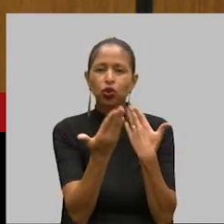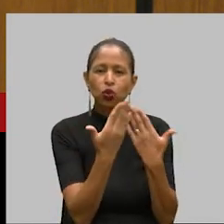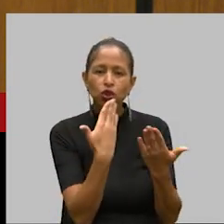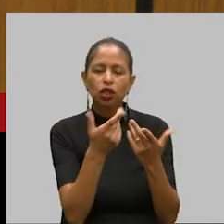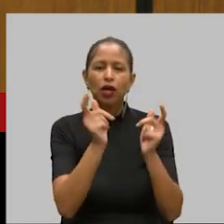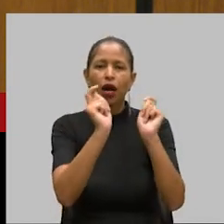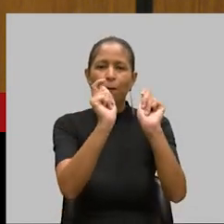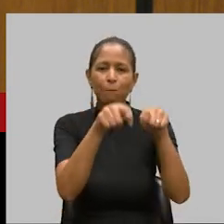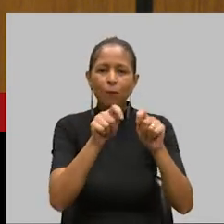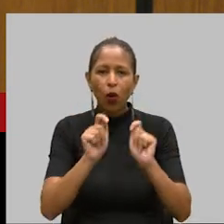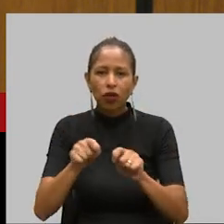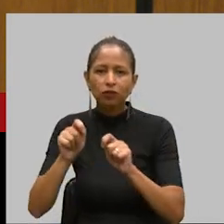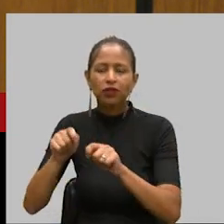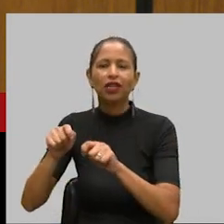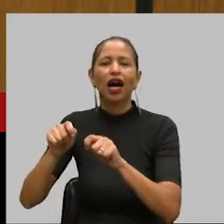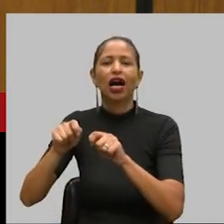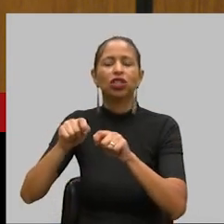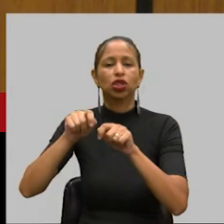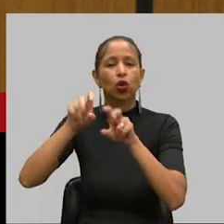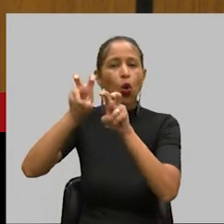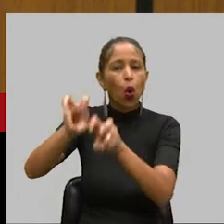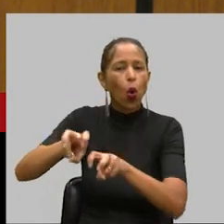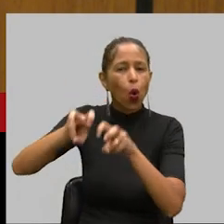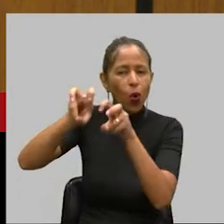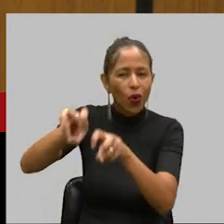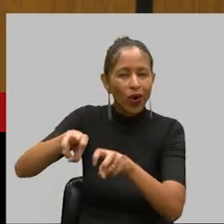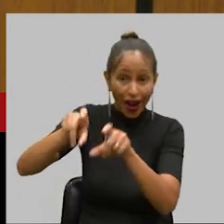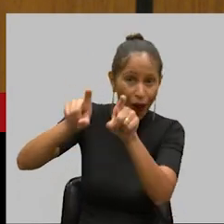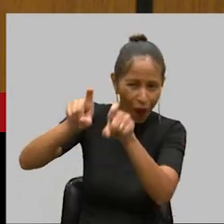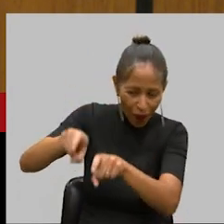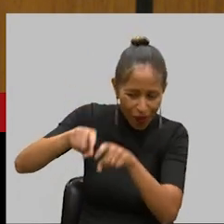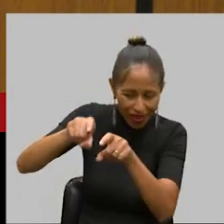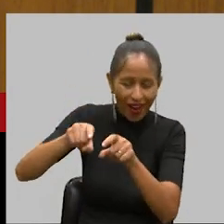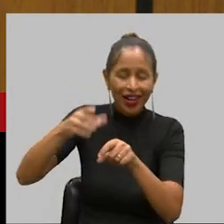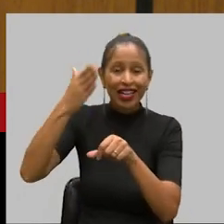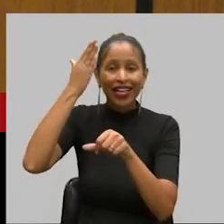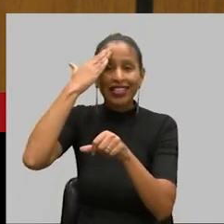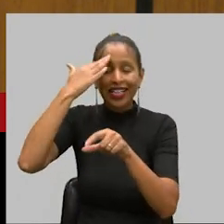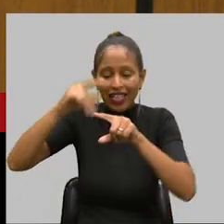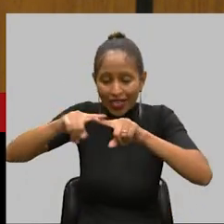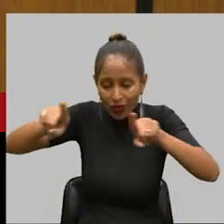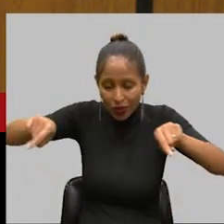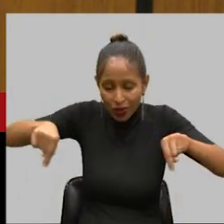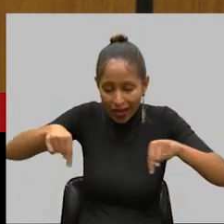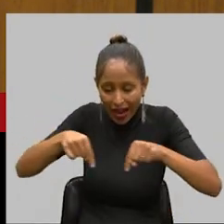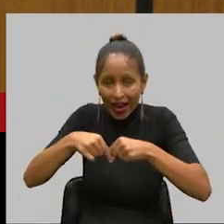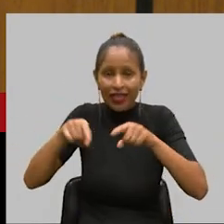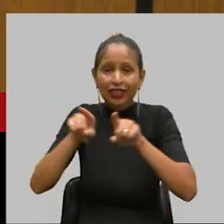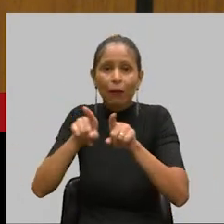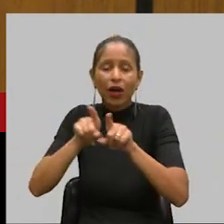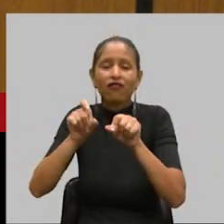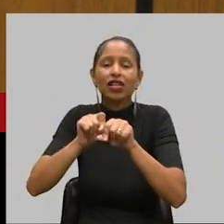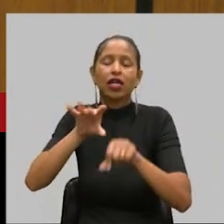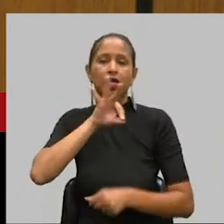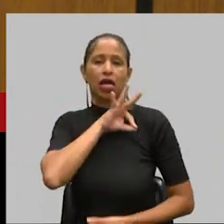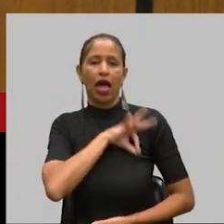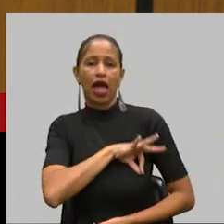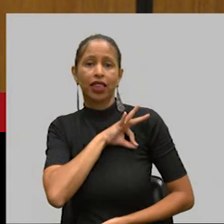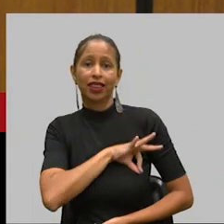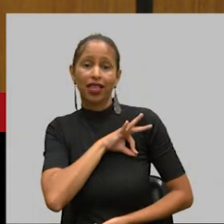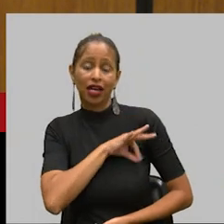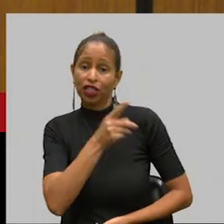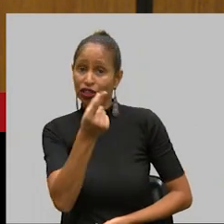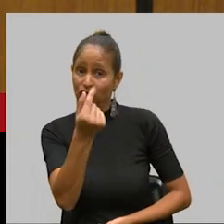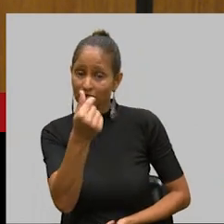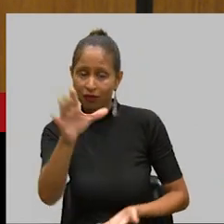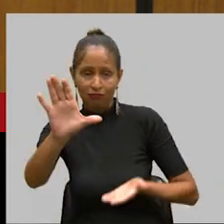possibilidade da sucessão Rural que é entender a propriedade como espaço também para geração de renda e de